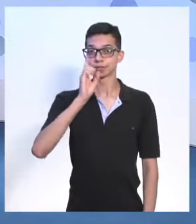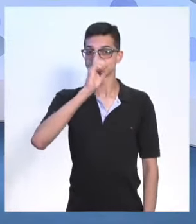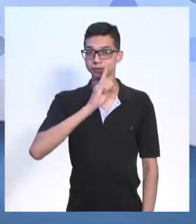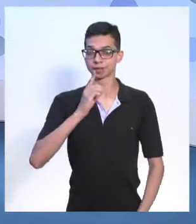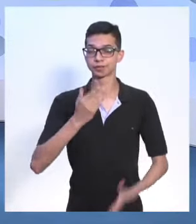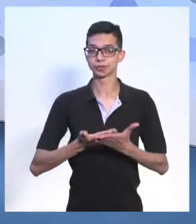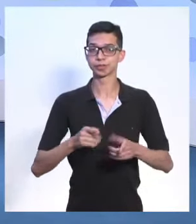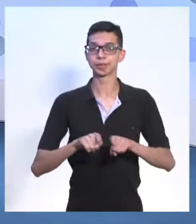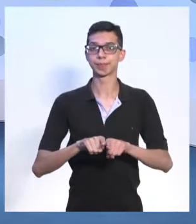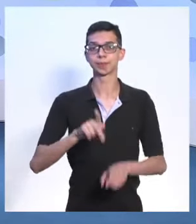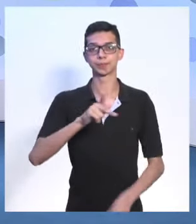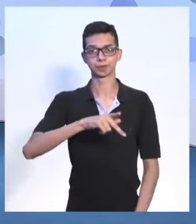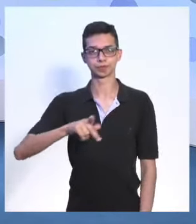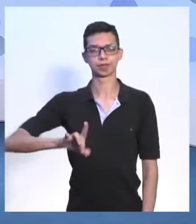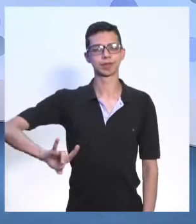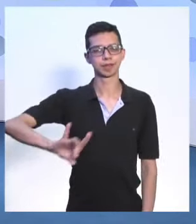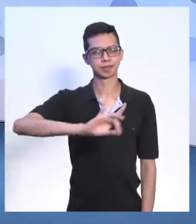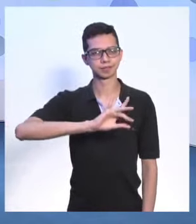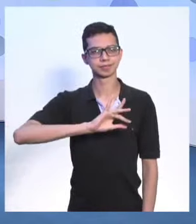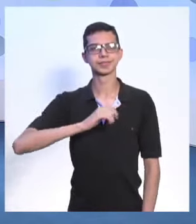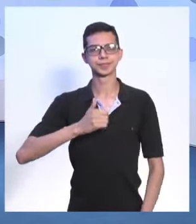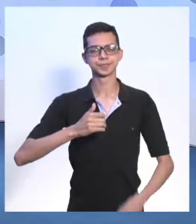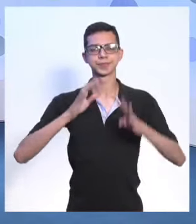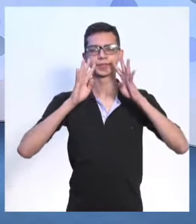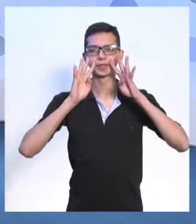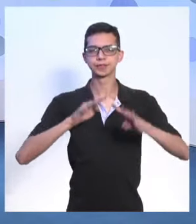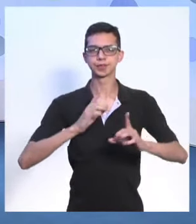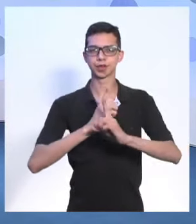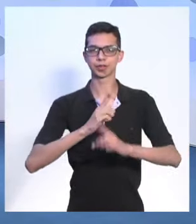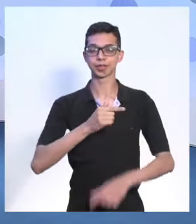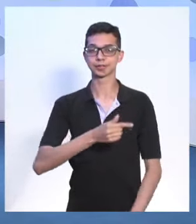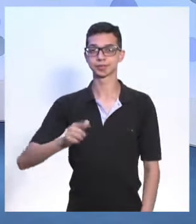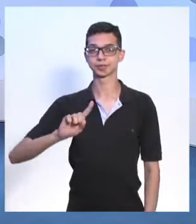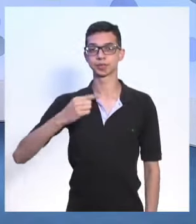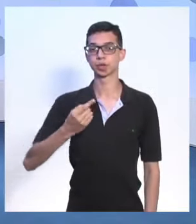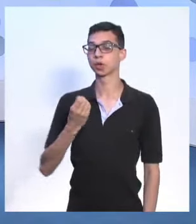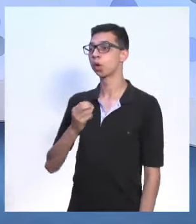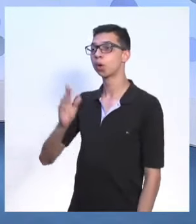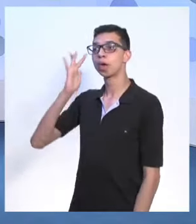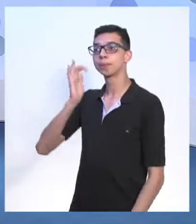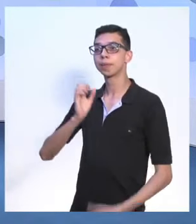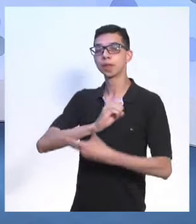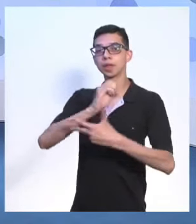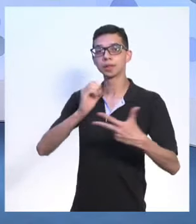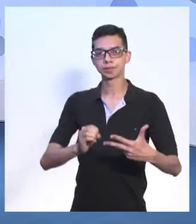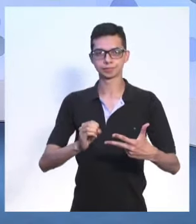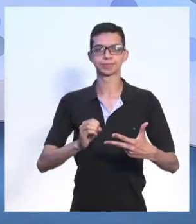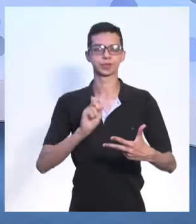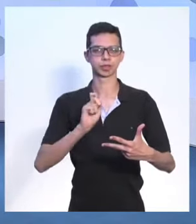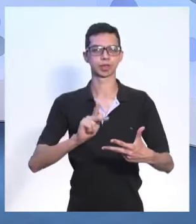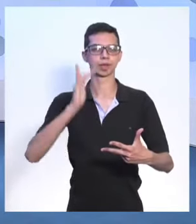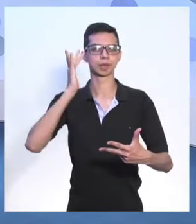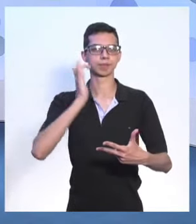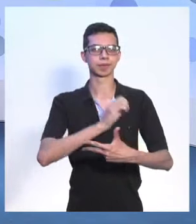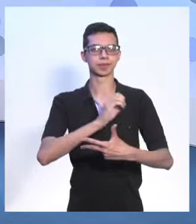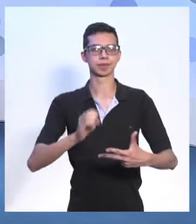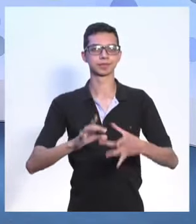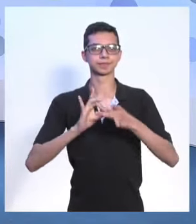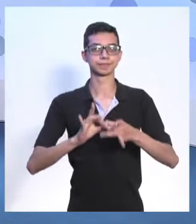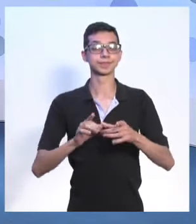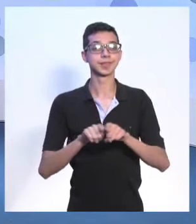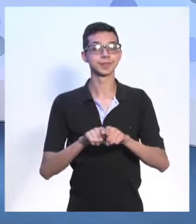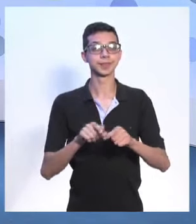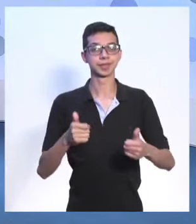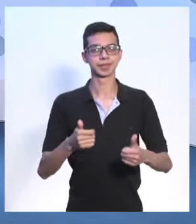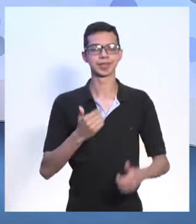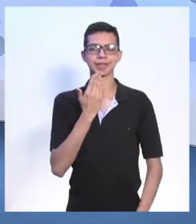and teachers. Professores, estudantes, nos vemos semana que vem. Okay? Ou amanhã no Enem. Ou amanhã no Enem. Amanhã estarei lá no Enem com vocês também. Thank